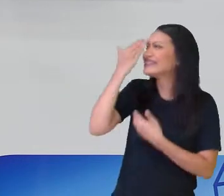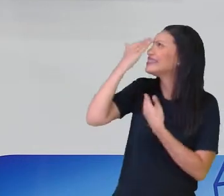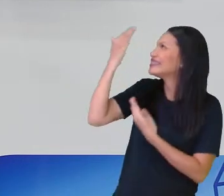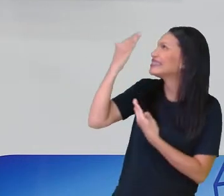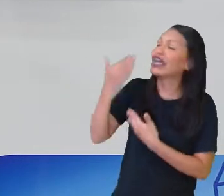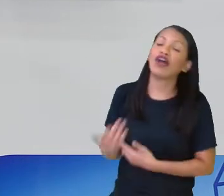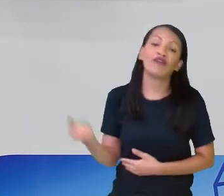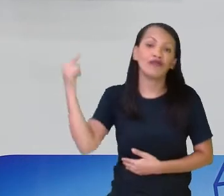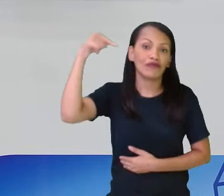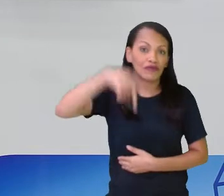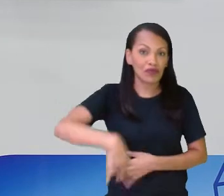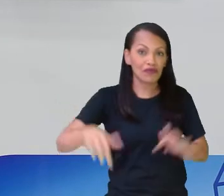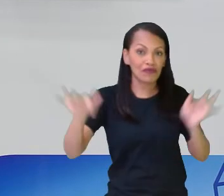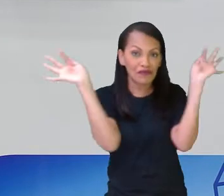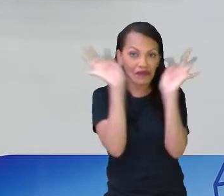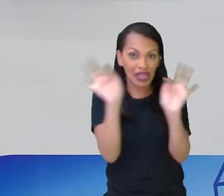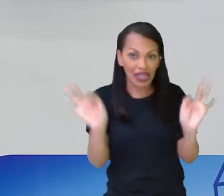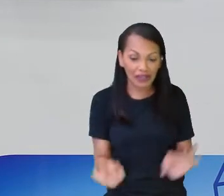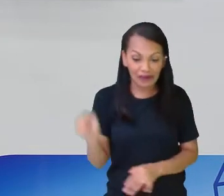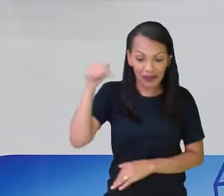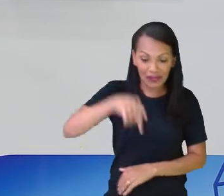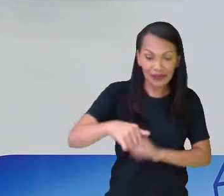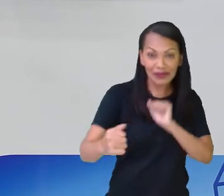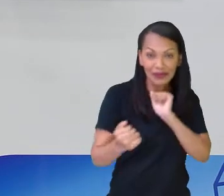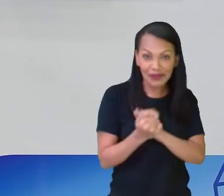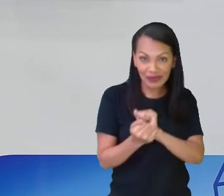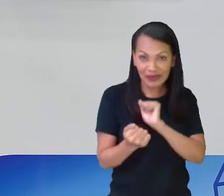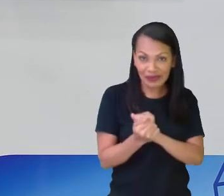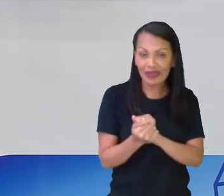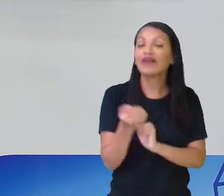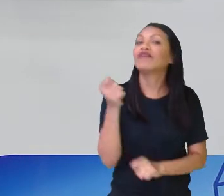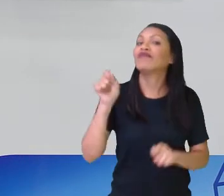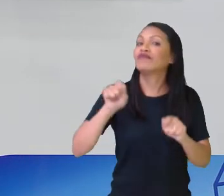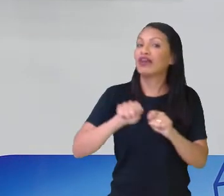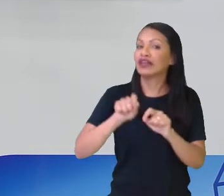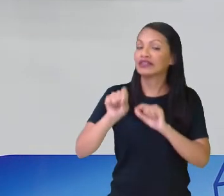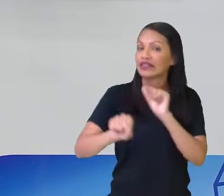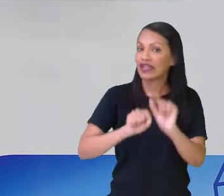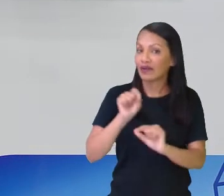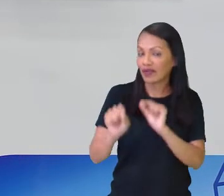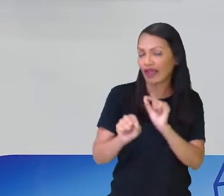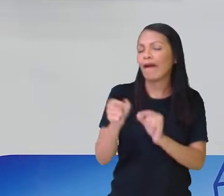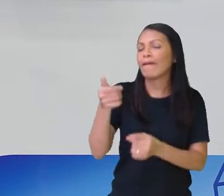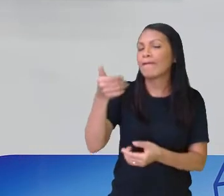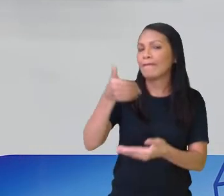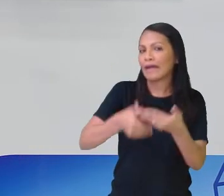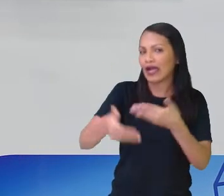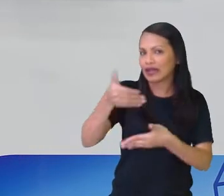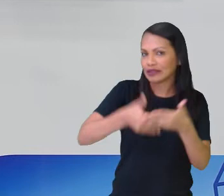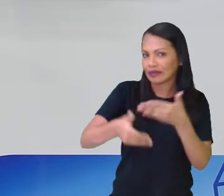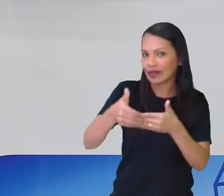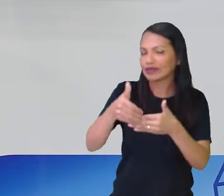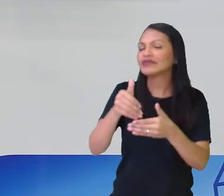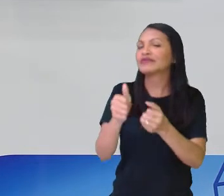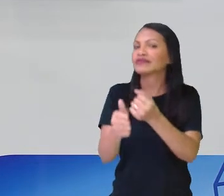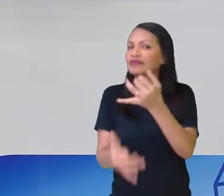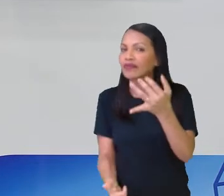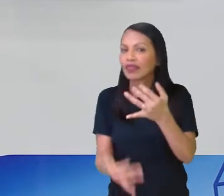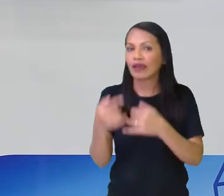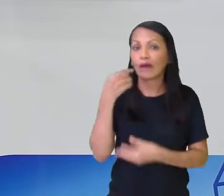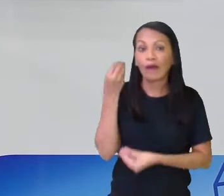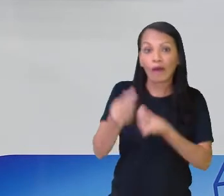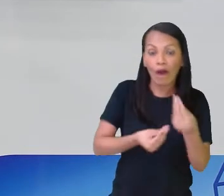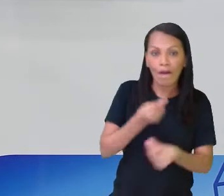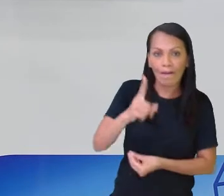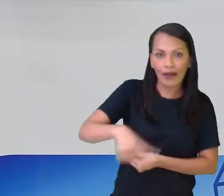gente. Venha sempre, fico muito feliz quando você está aqui comigo, para fazer a interação com você. Isso mesmo. Daqui a pouco eu digo como é essa